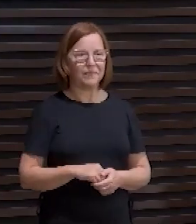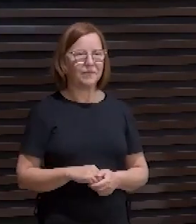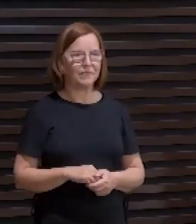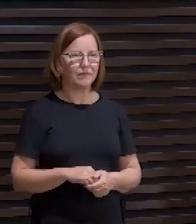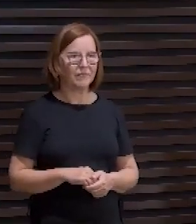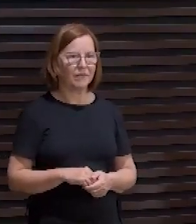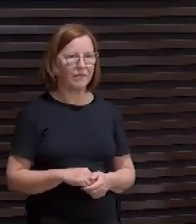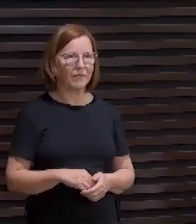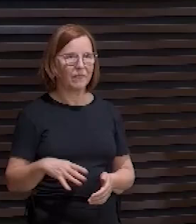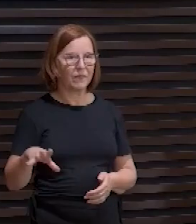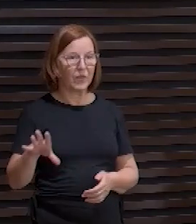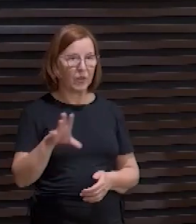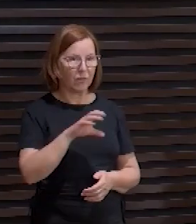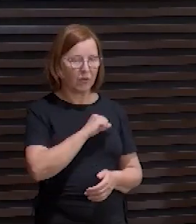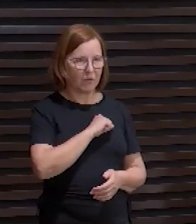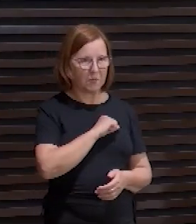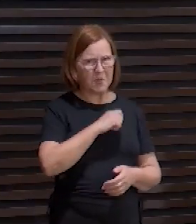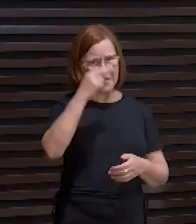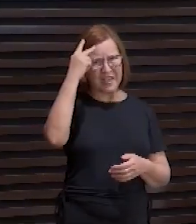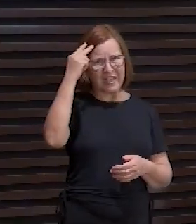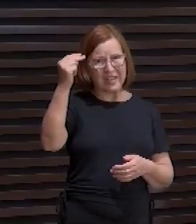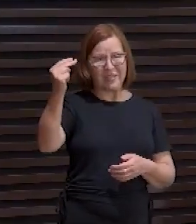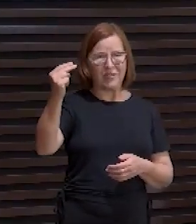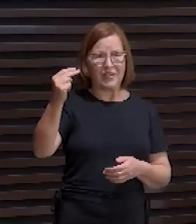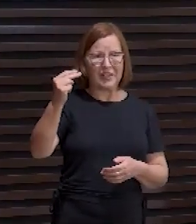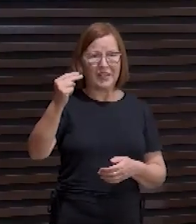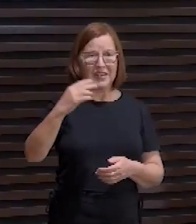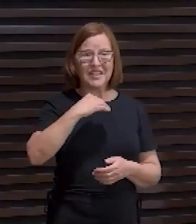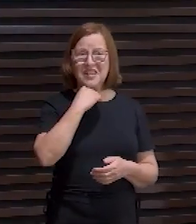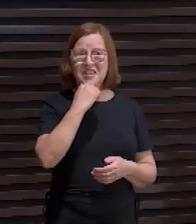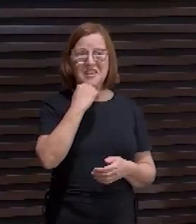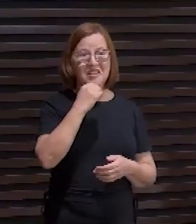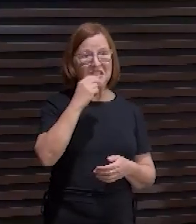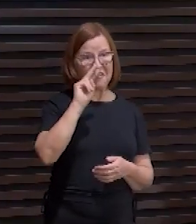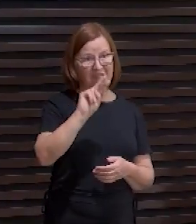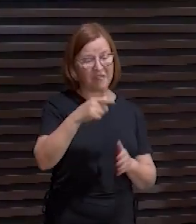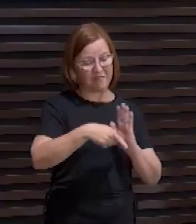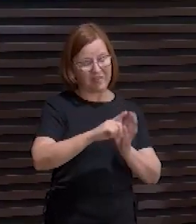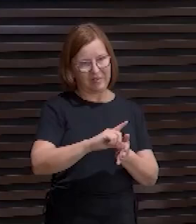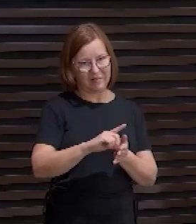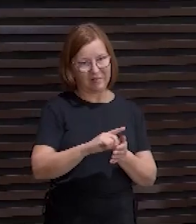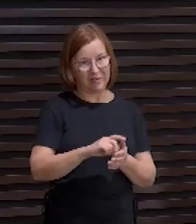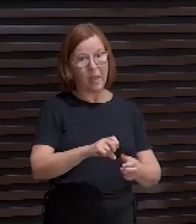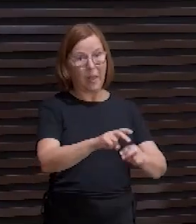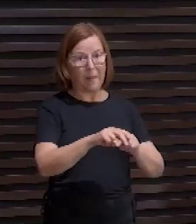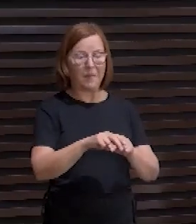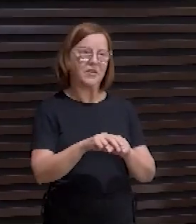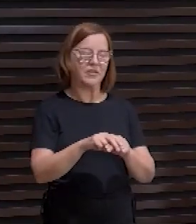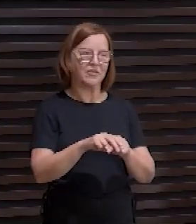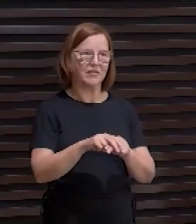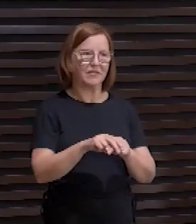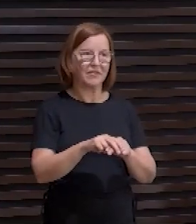Um amor que na história ainda não havia sido notado. Então é por isso que é novo, é velho e é